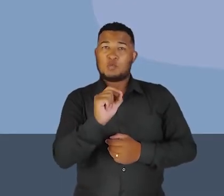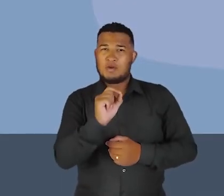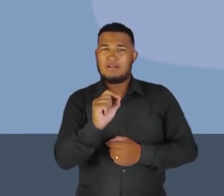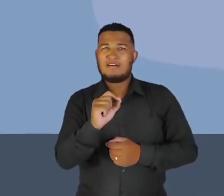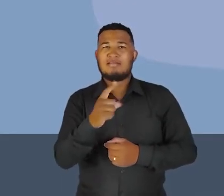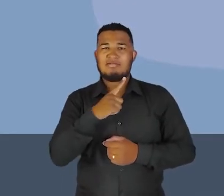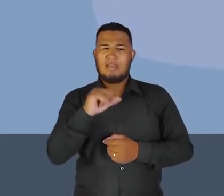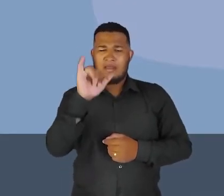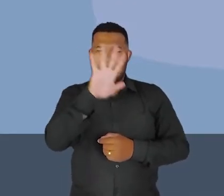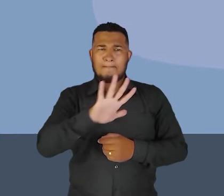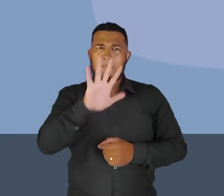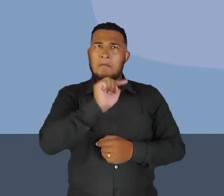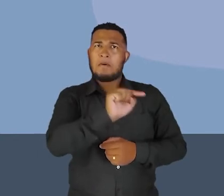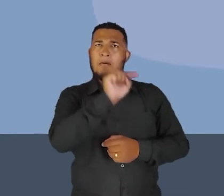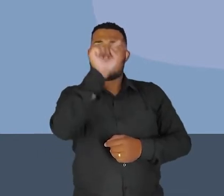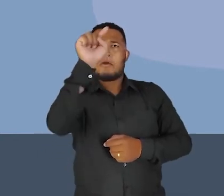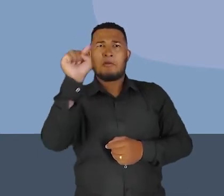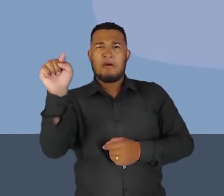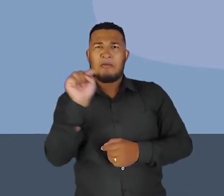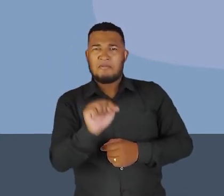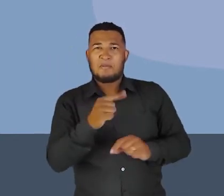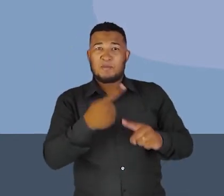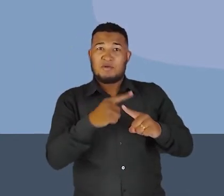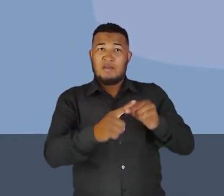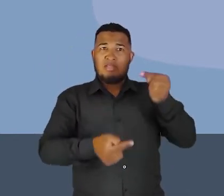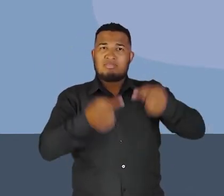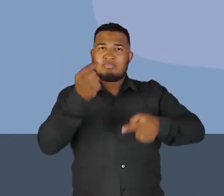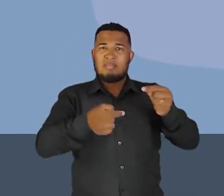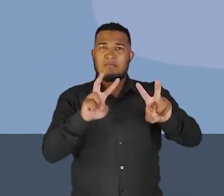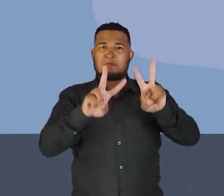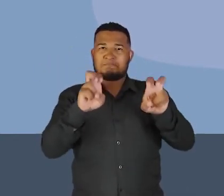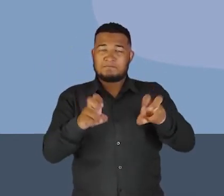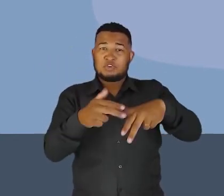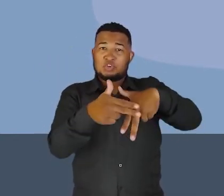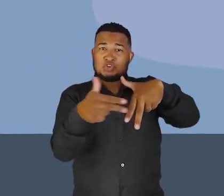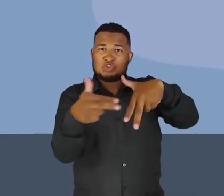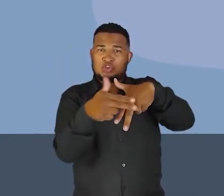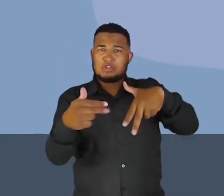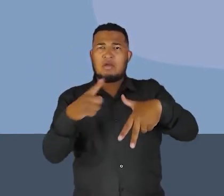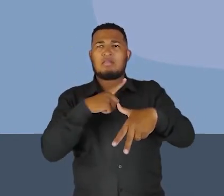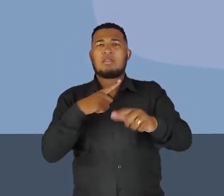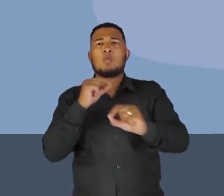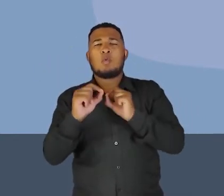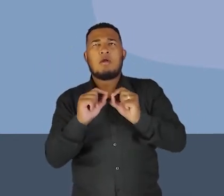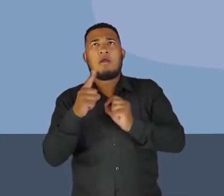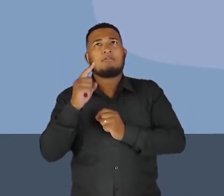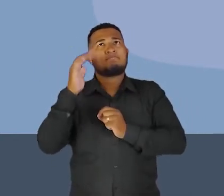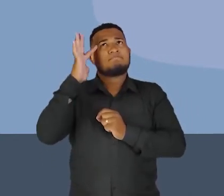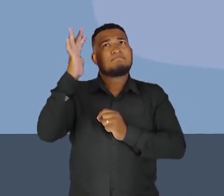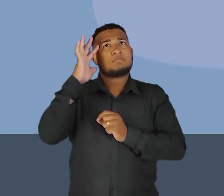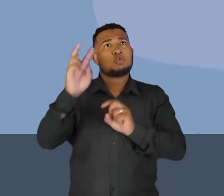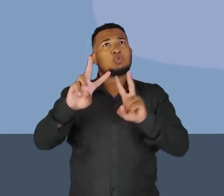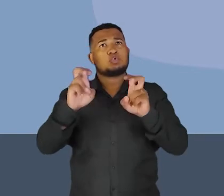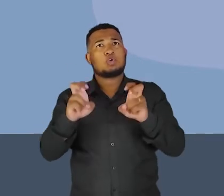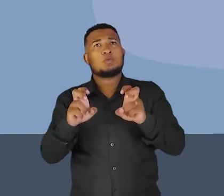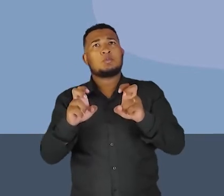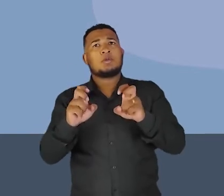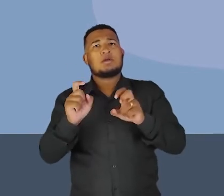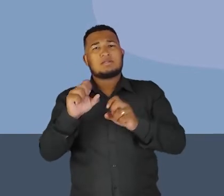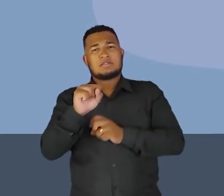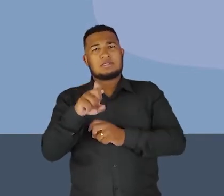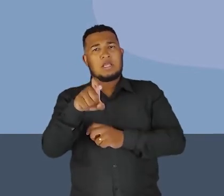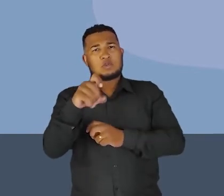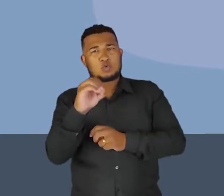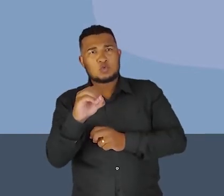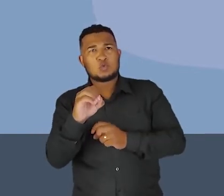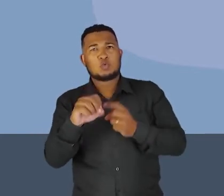trouxe essas imagens porque o debate sobre gênero, ele vai passar pela ideia de sexo, pela ideia,